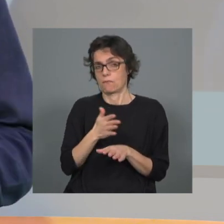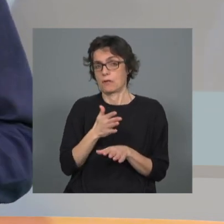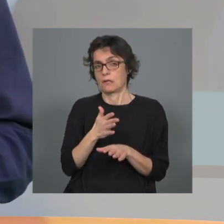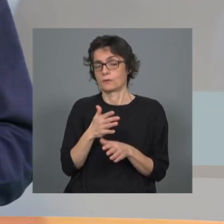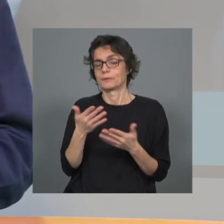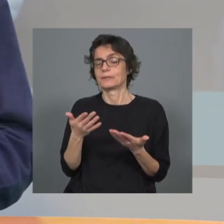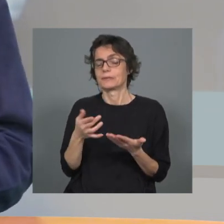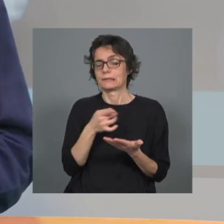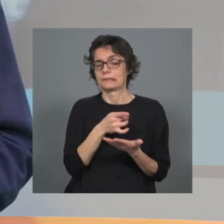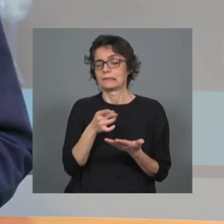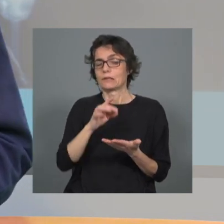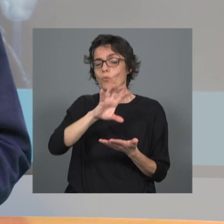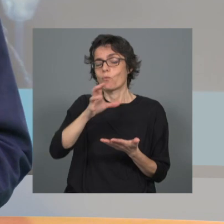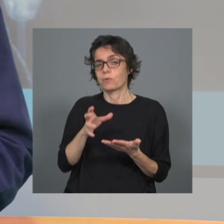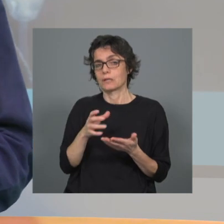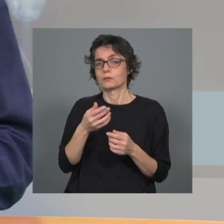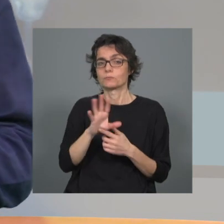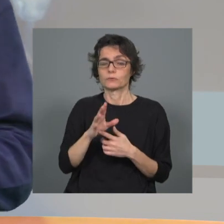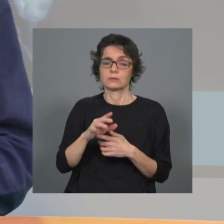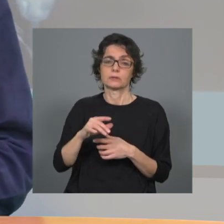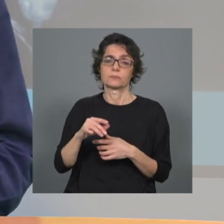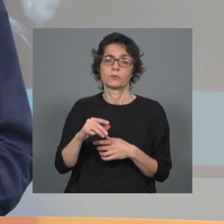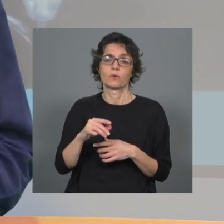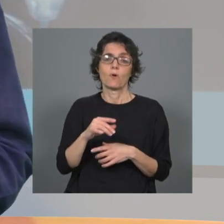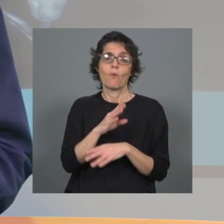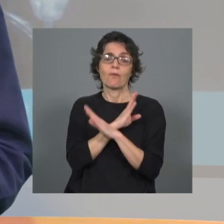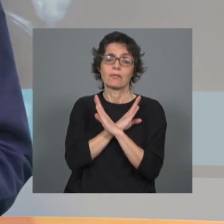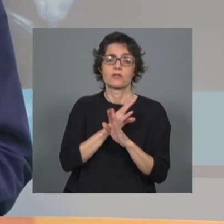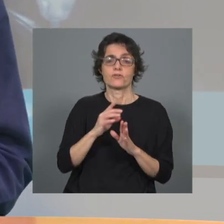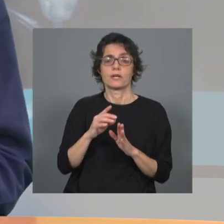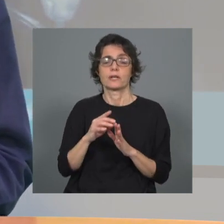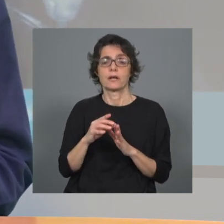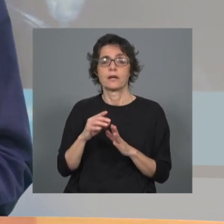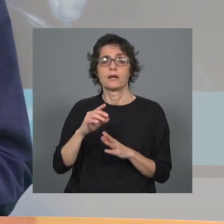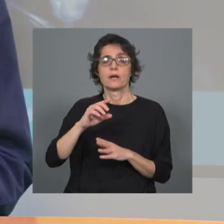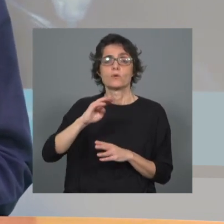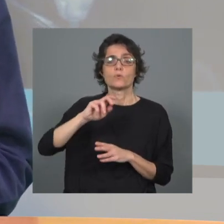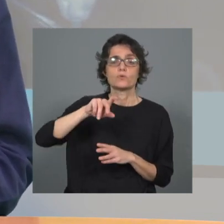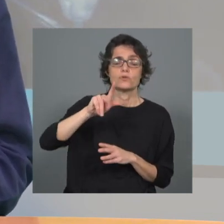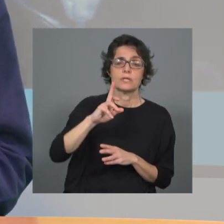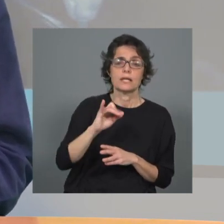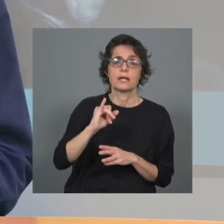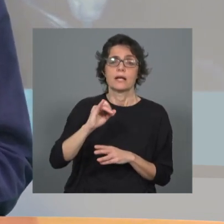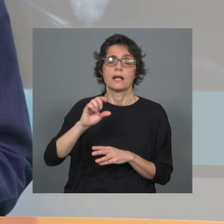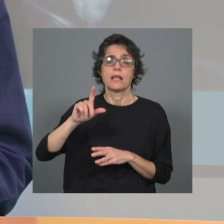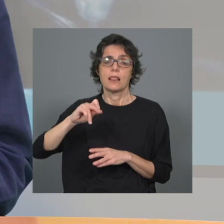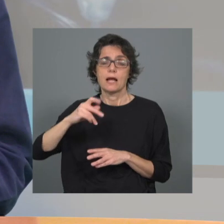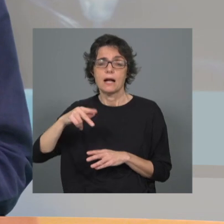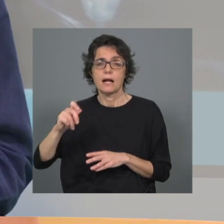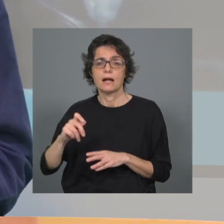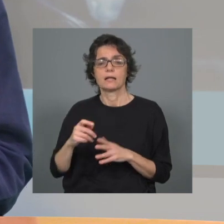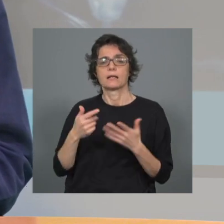Páscoas, é para países como a Nigéria, o Sri Lanka, onde houve um atentado ainda recentemente, nos últimos